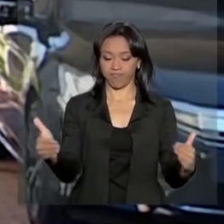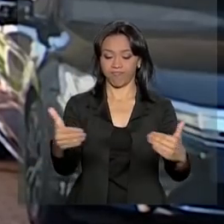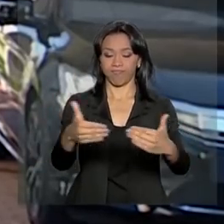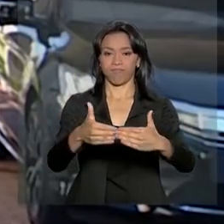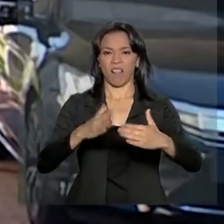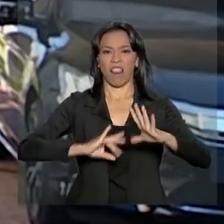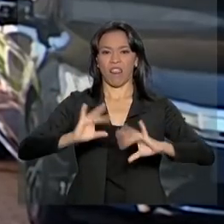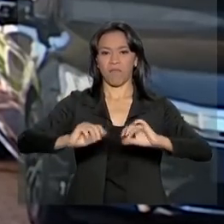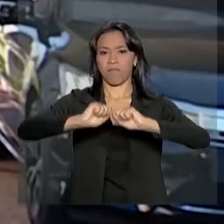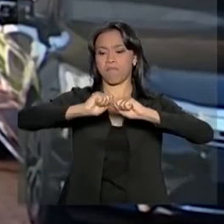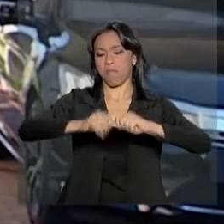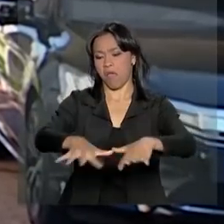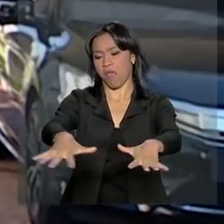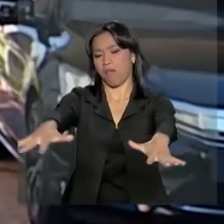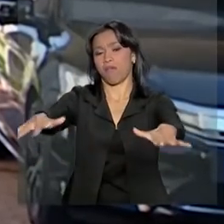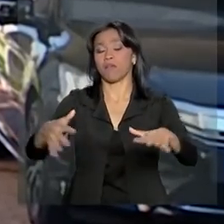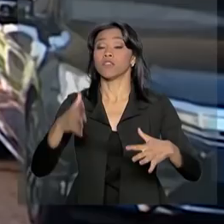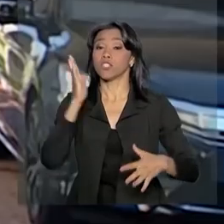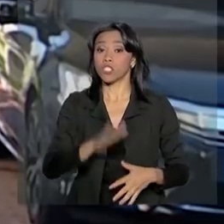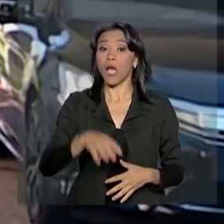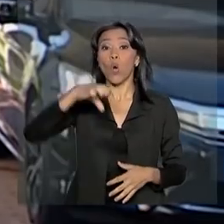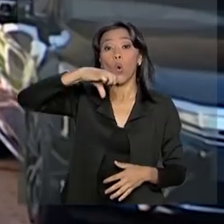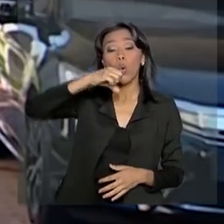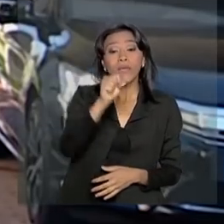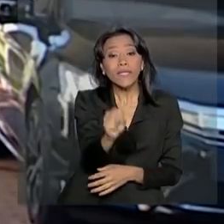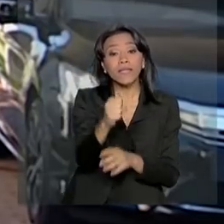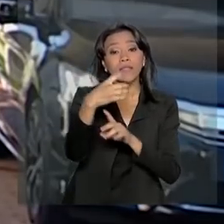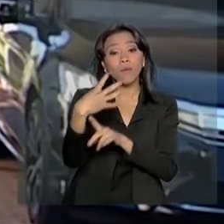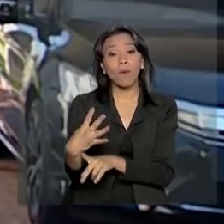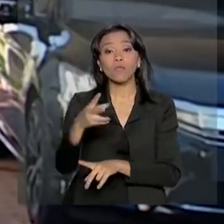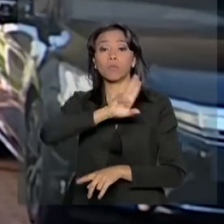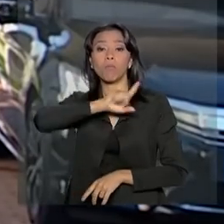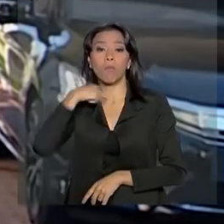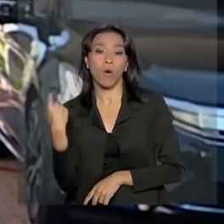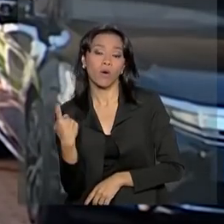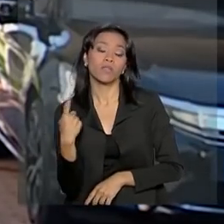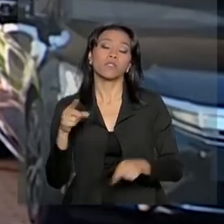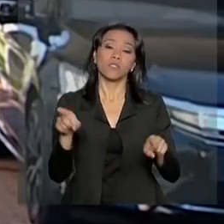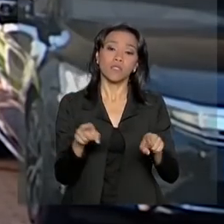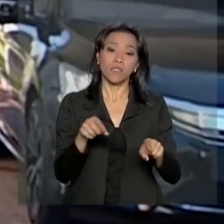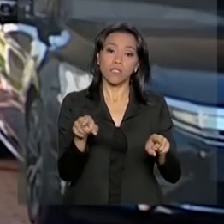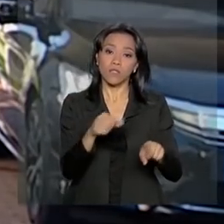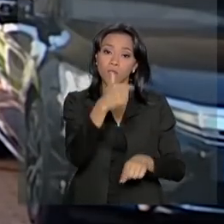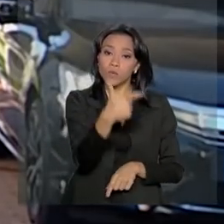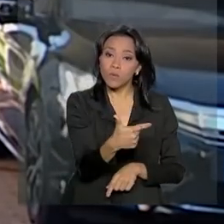agora, foram localizados 84 mortos e